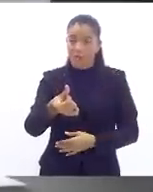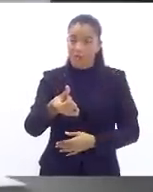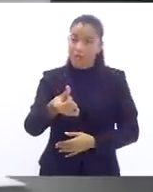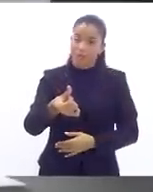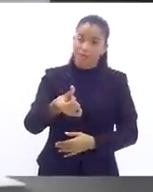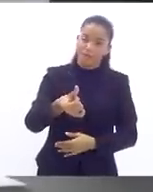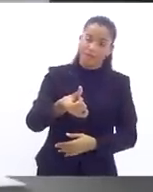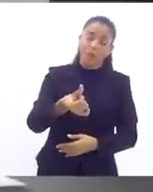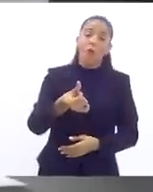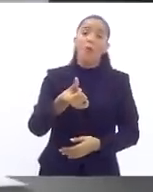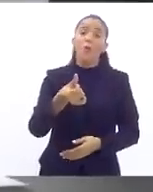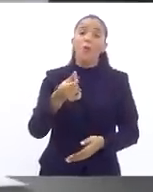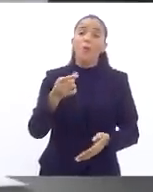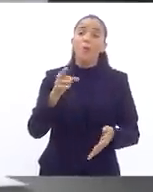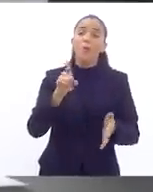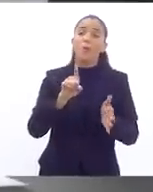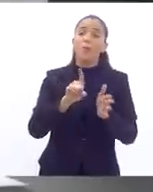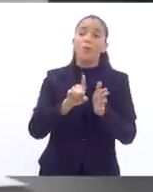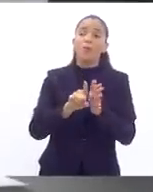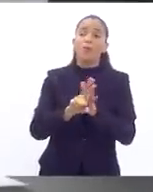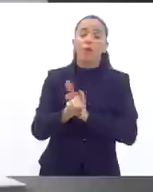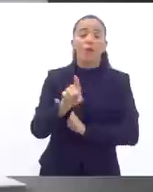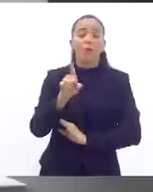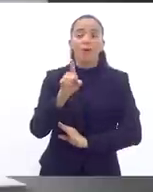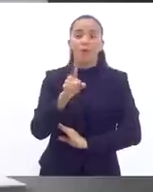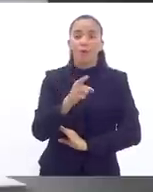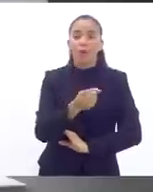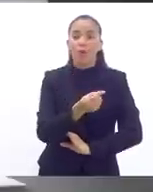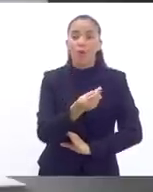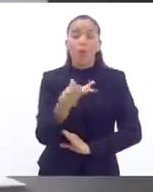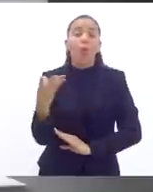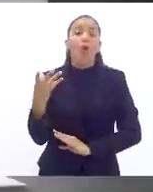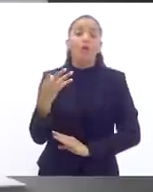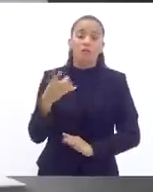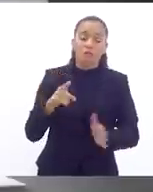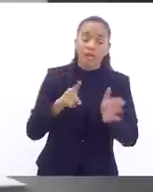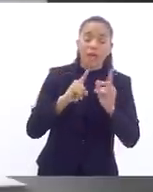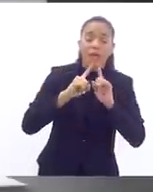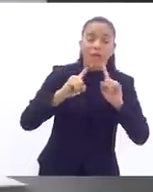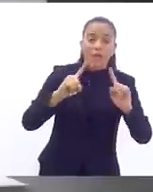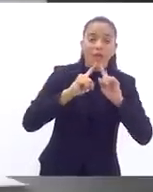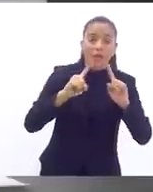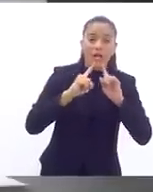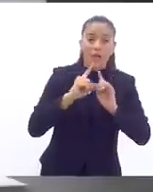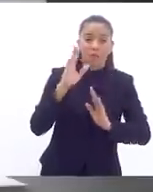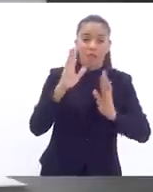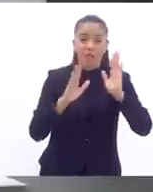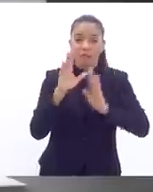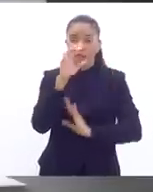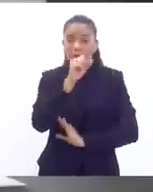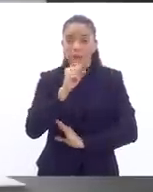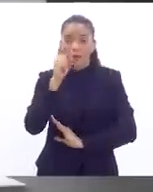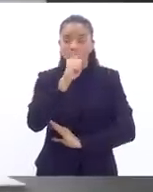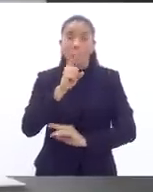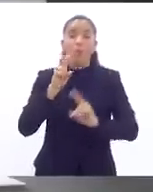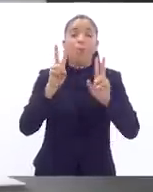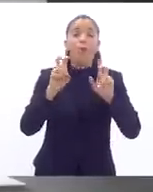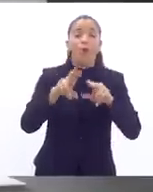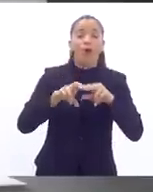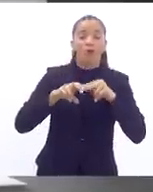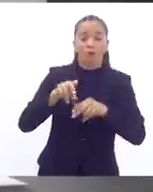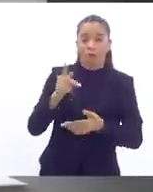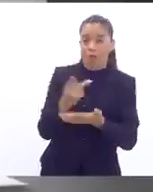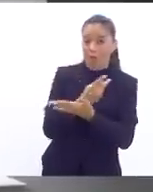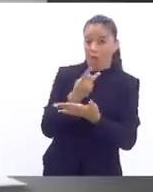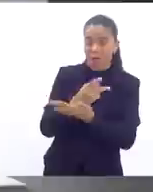eu falei a sexta o volume significativo de reclamações no último final de semana de pensões